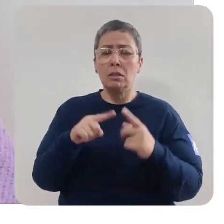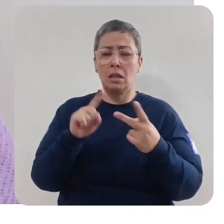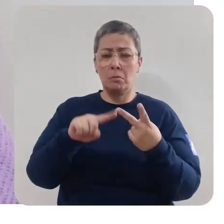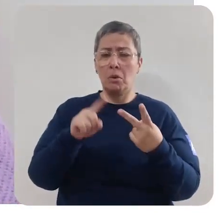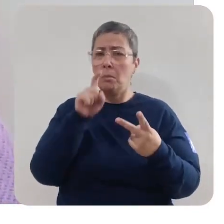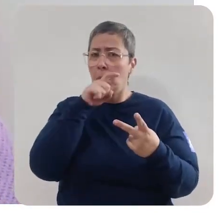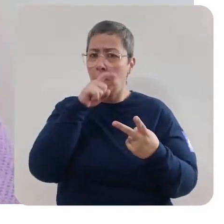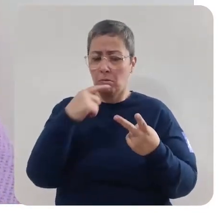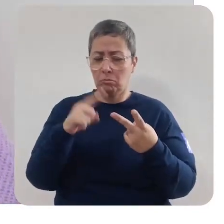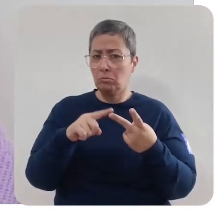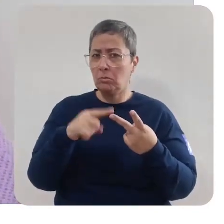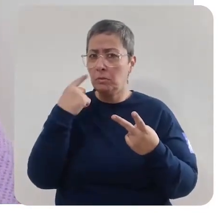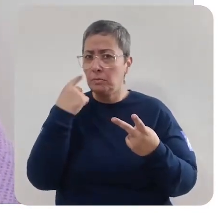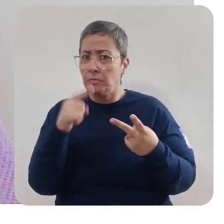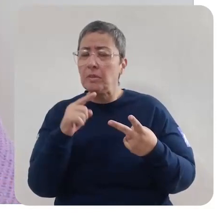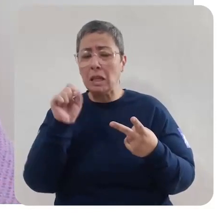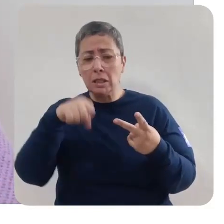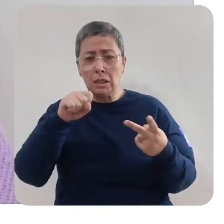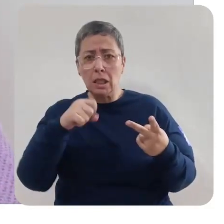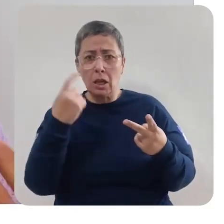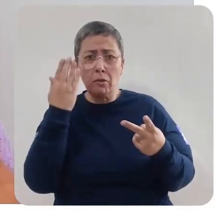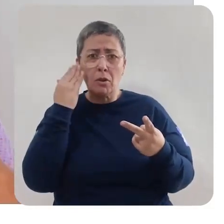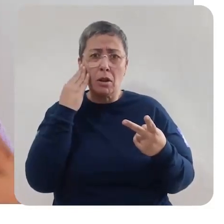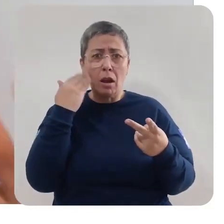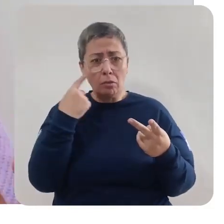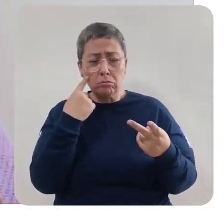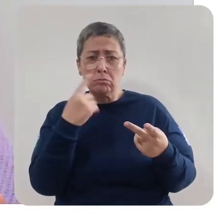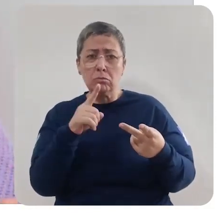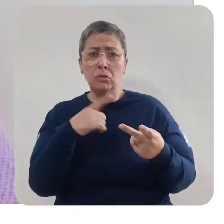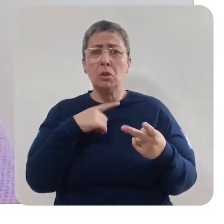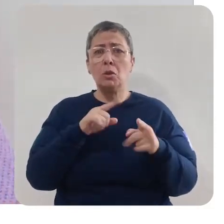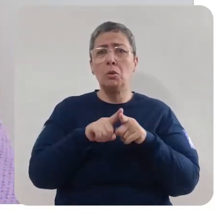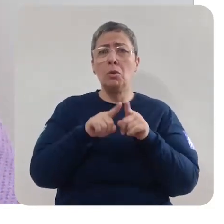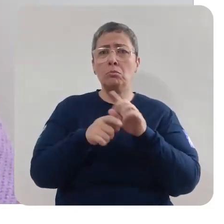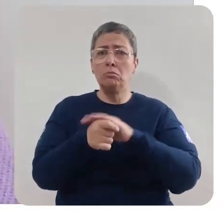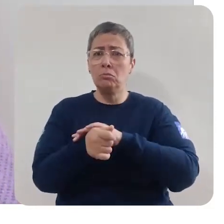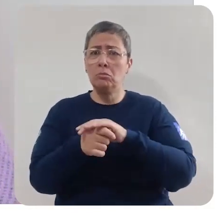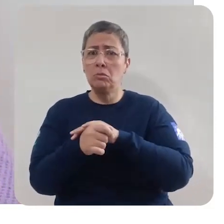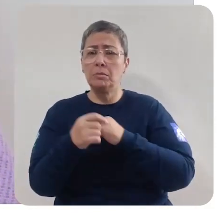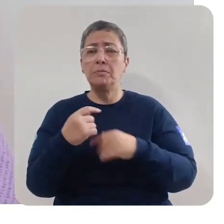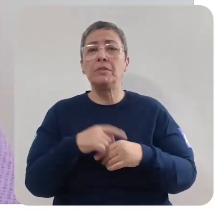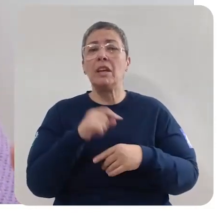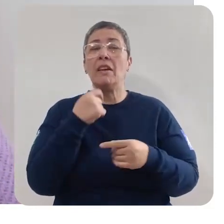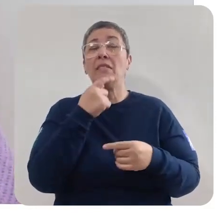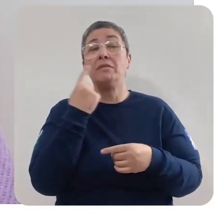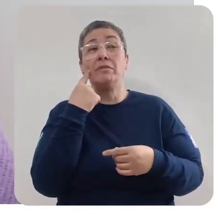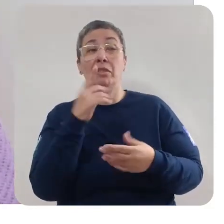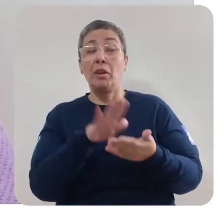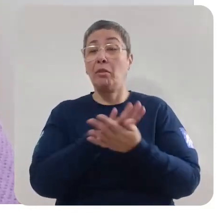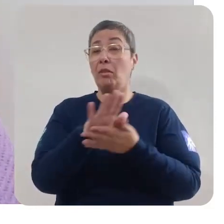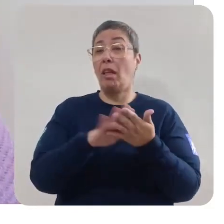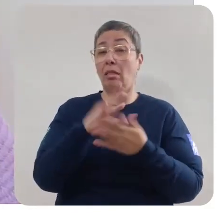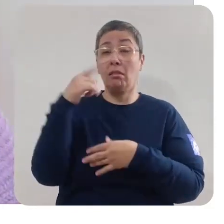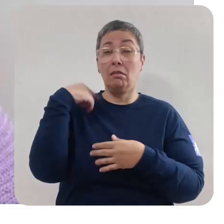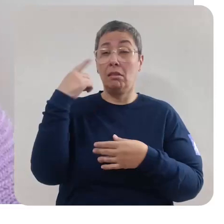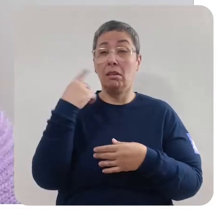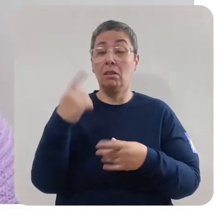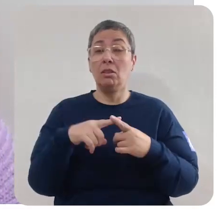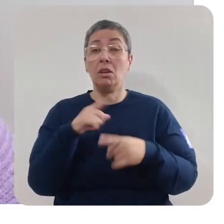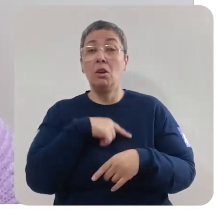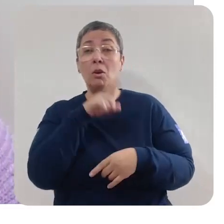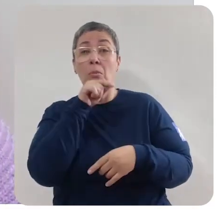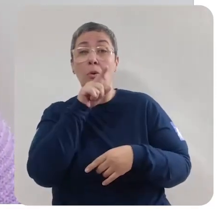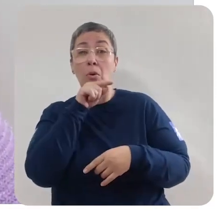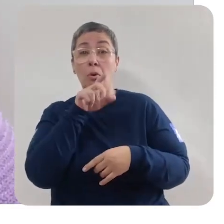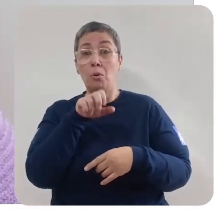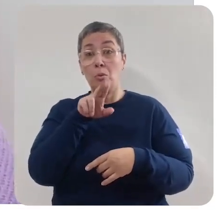viu depois. Foi sim, eu sei, eu vi, falou o jabuti. Viu nada, seu maluco,